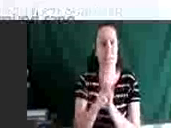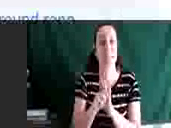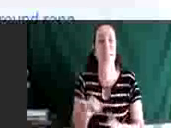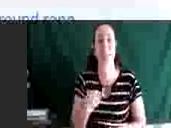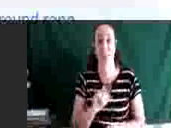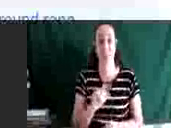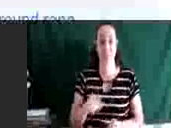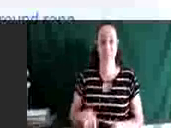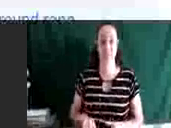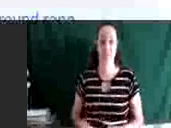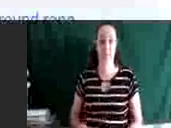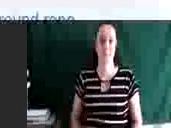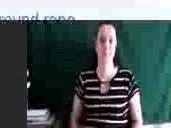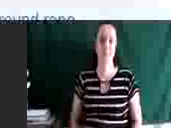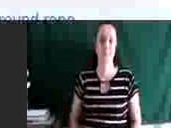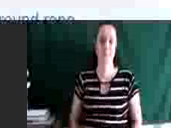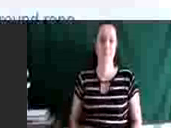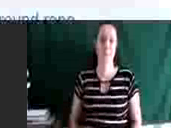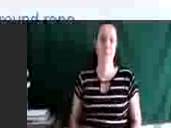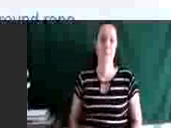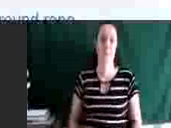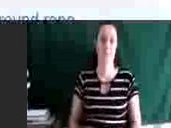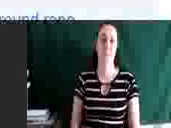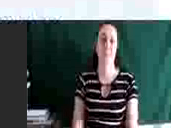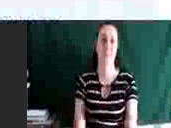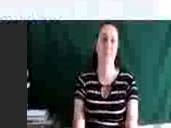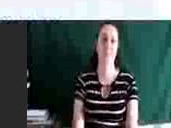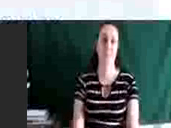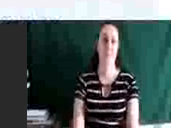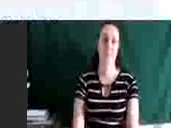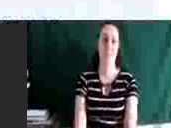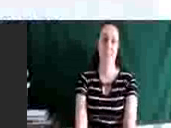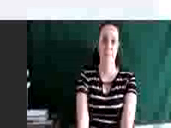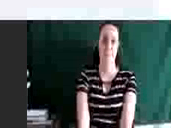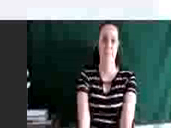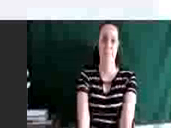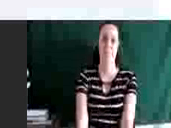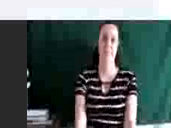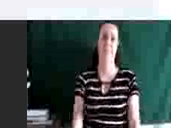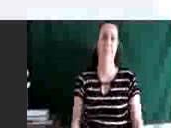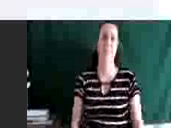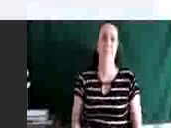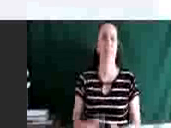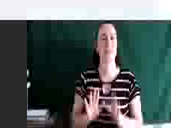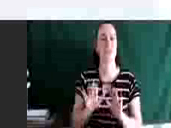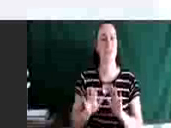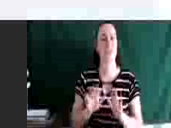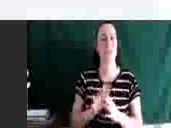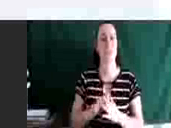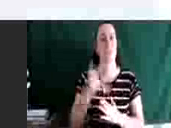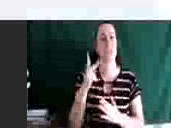Perdão, a minha assinatura digital. E eu não tenho conta no Bradesco. Aí eu encaminhei um e-mail para o CERT, solicitando a análise